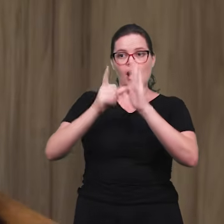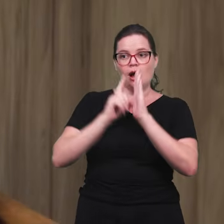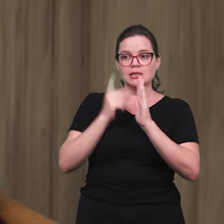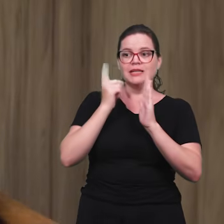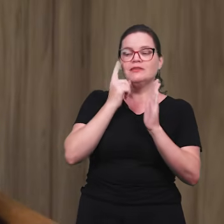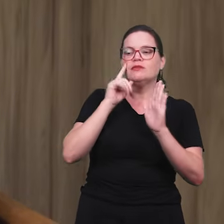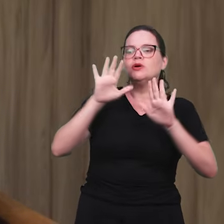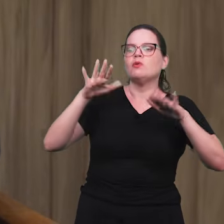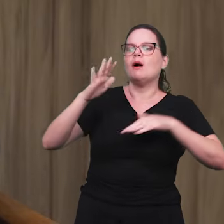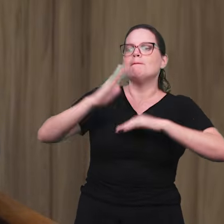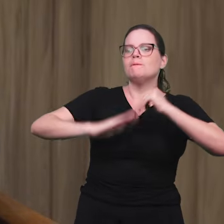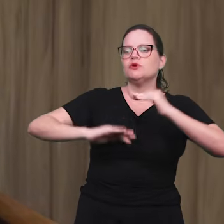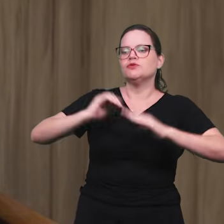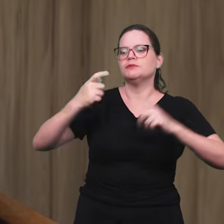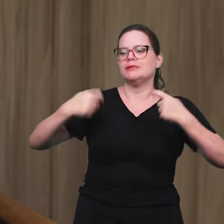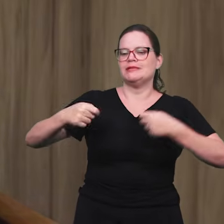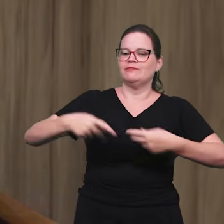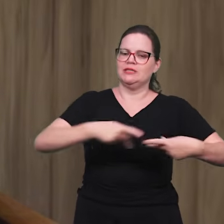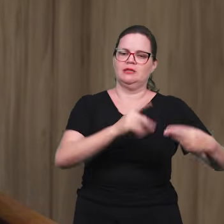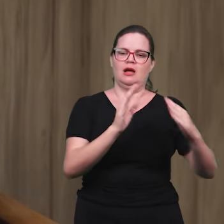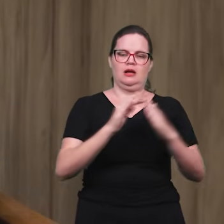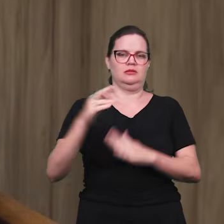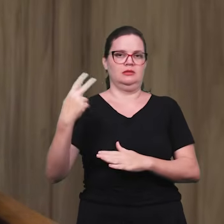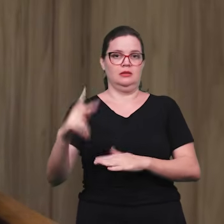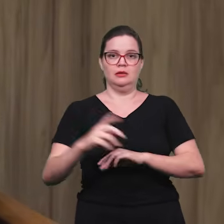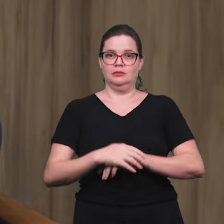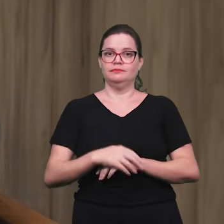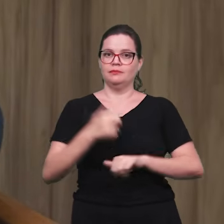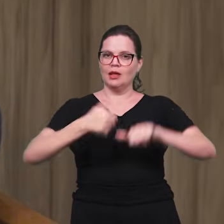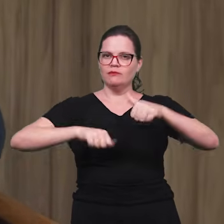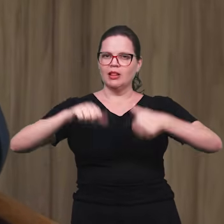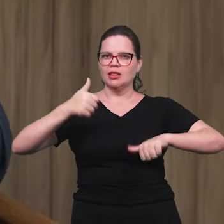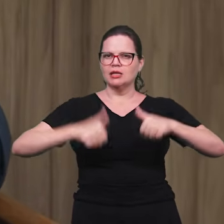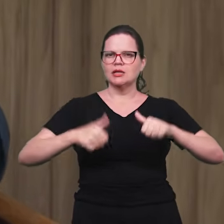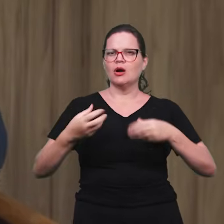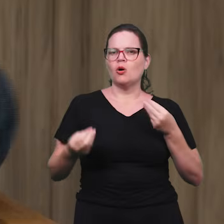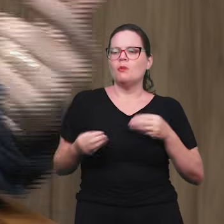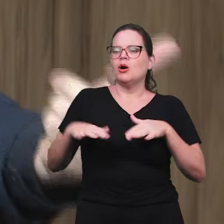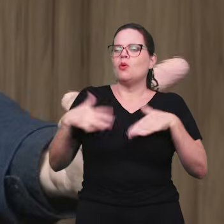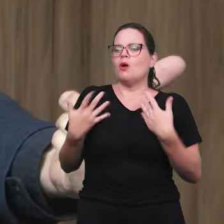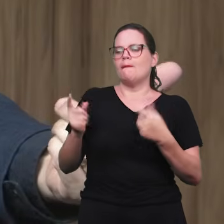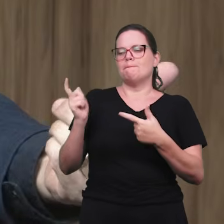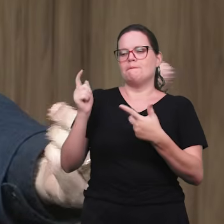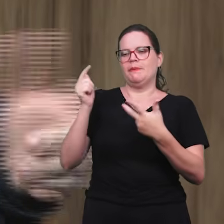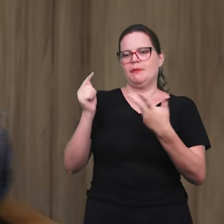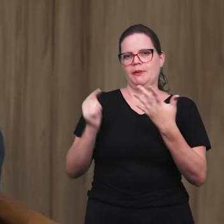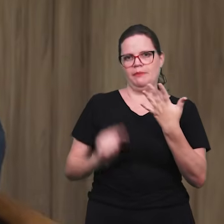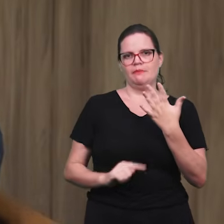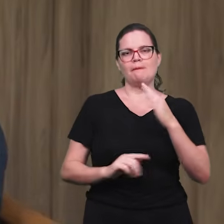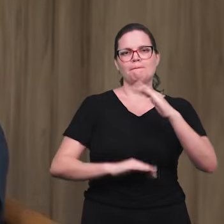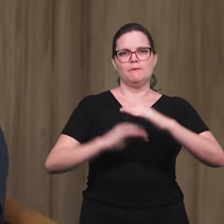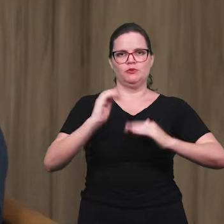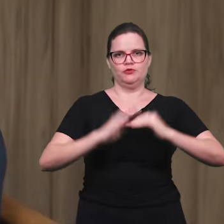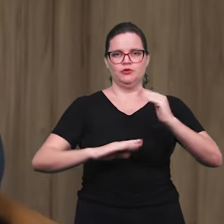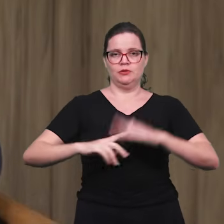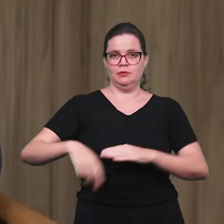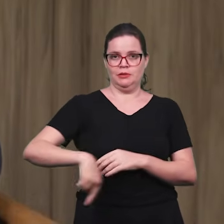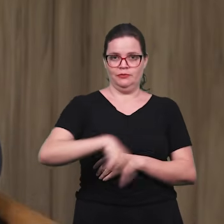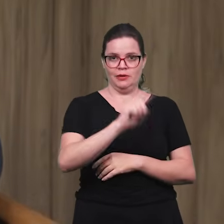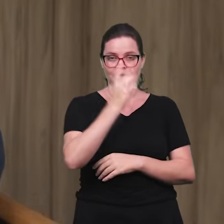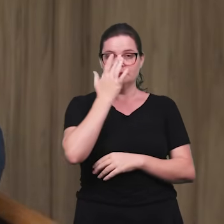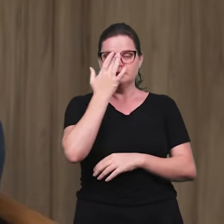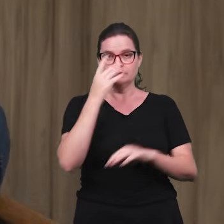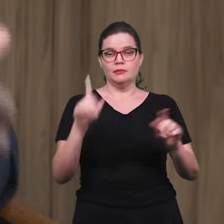acompanhamento domiciliar, essa avaliação é feita e é destinada aos profissionais que iniciam esse programa. Além